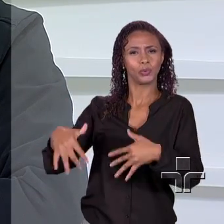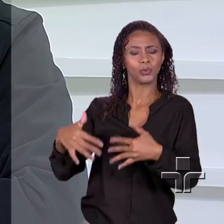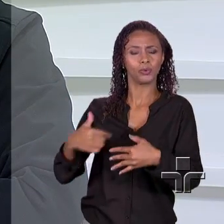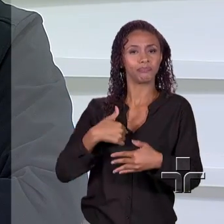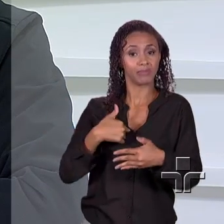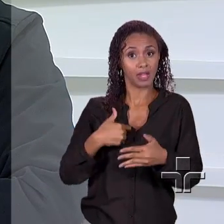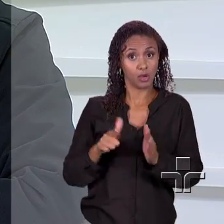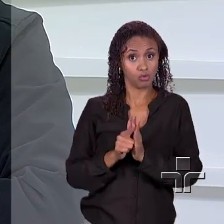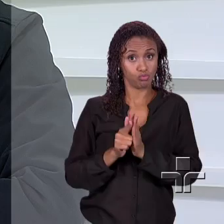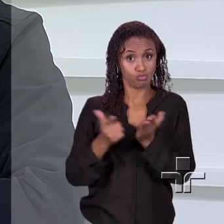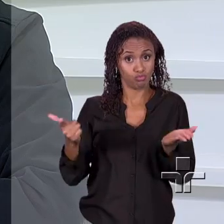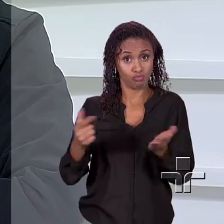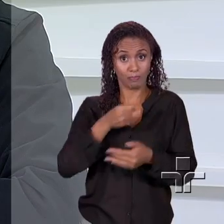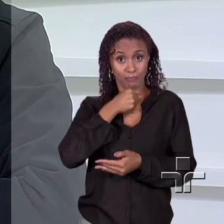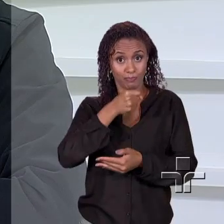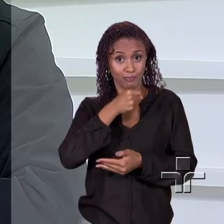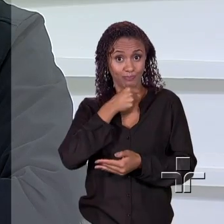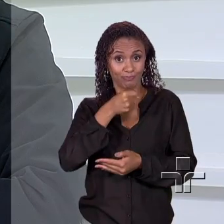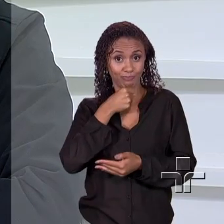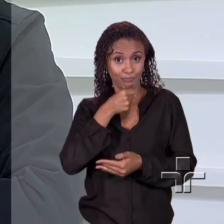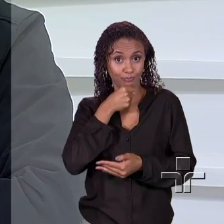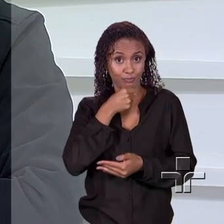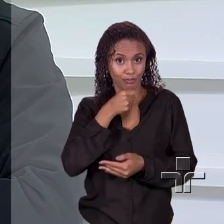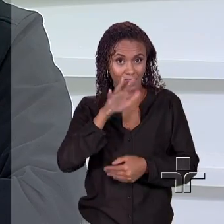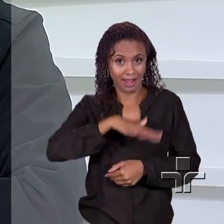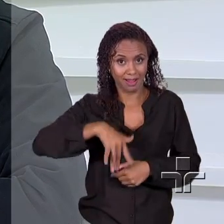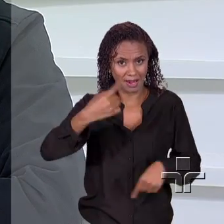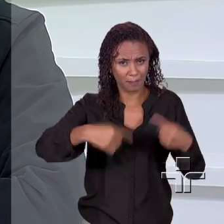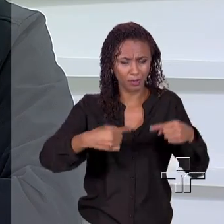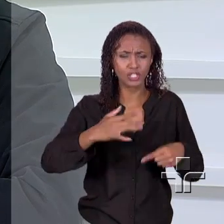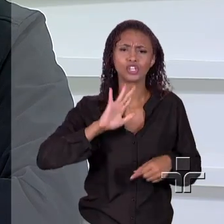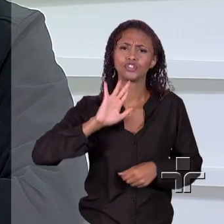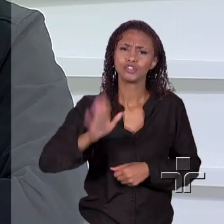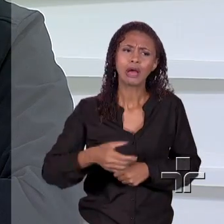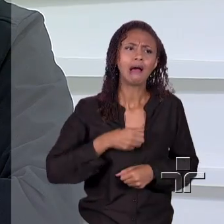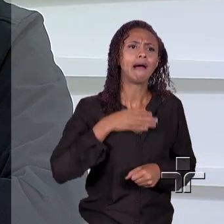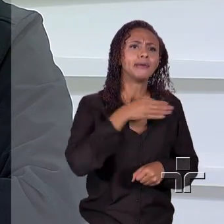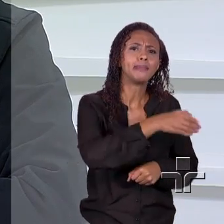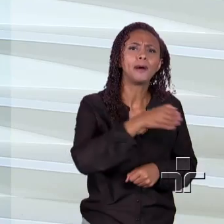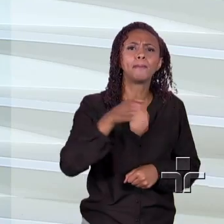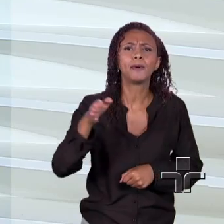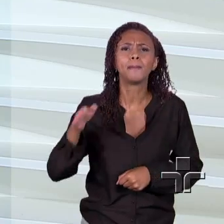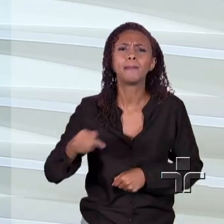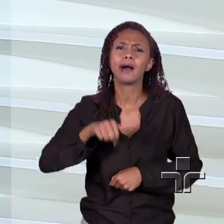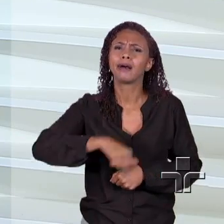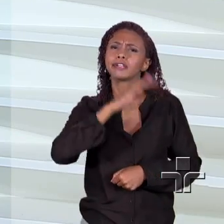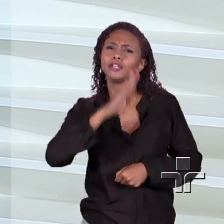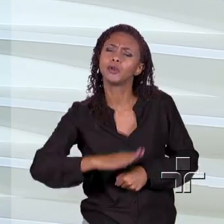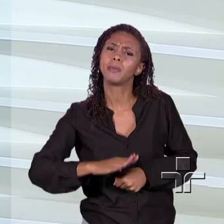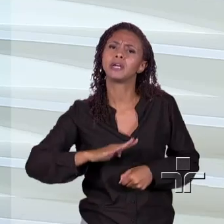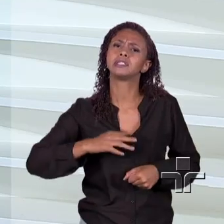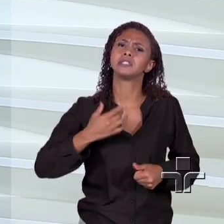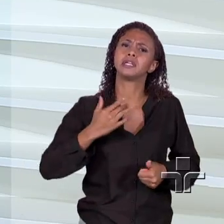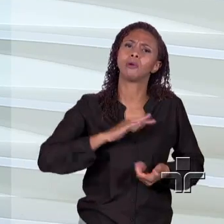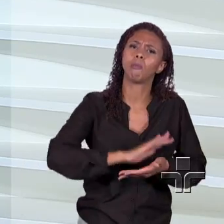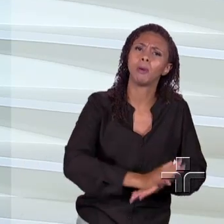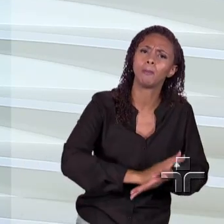de política durante um bom tempo, cobri muito a questão da repressão no Brasil, li muitos livros,